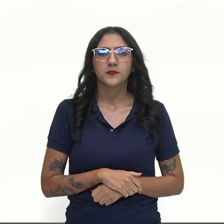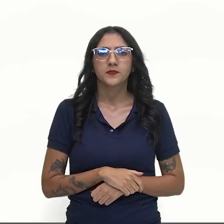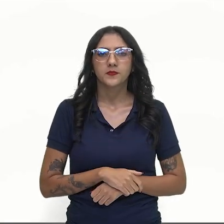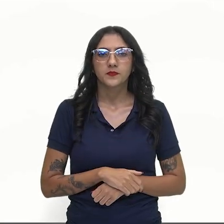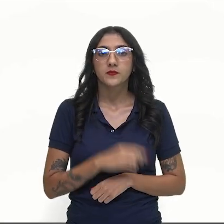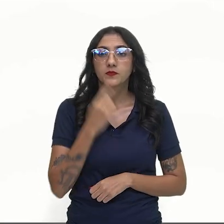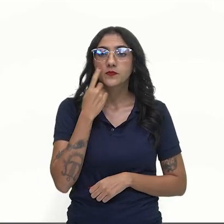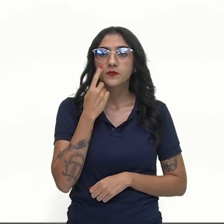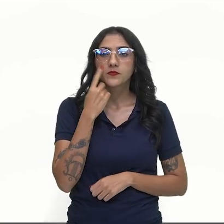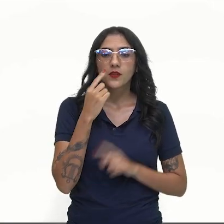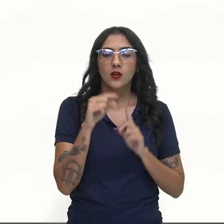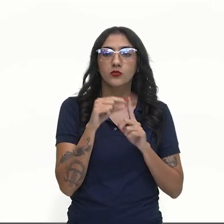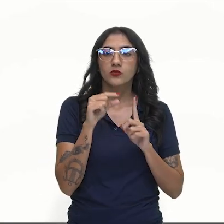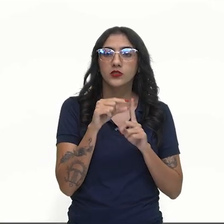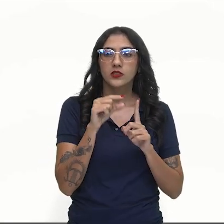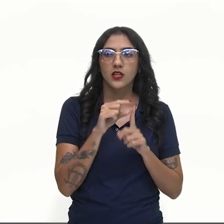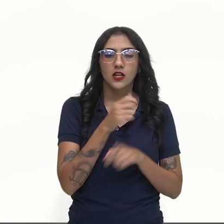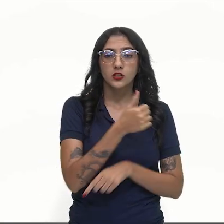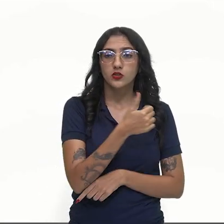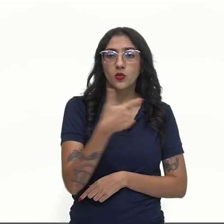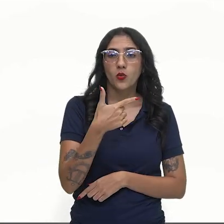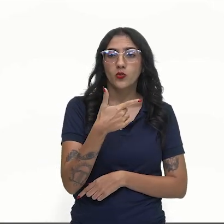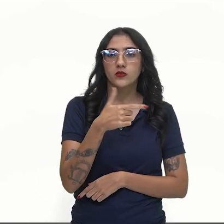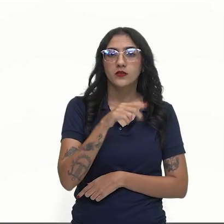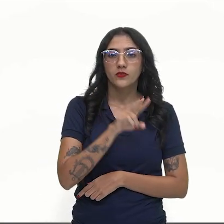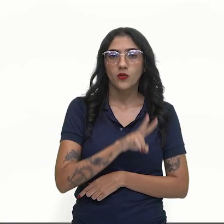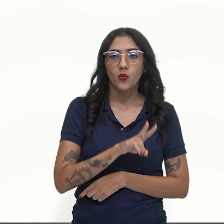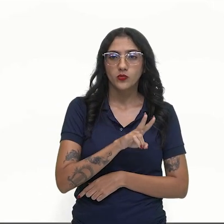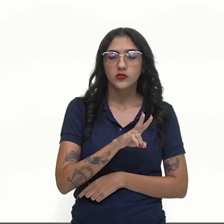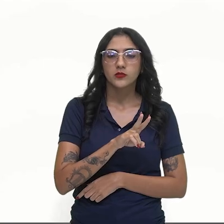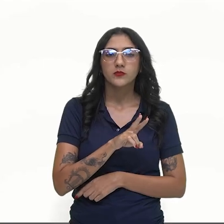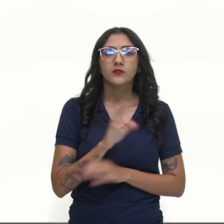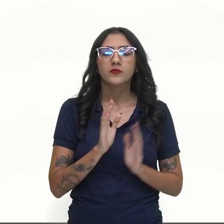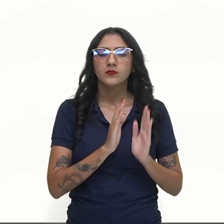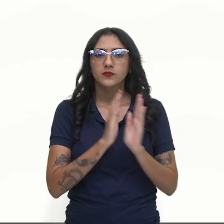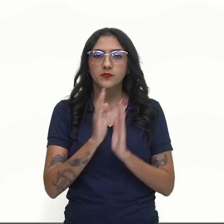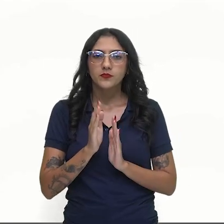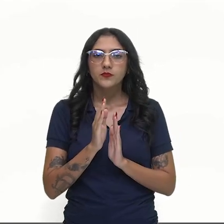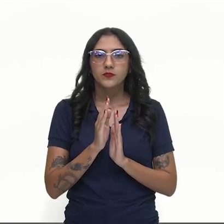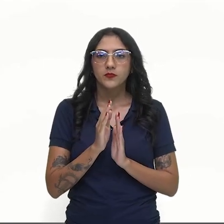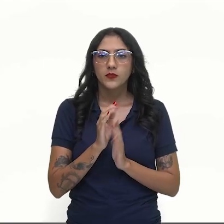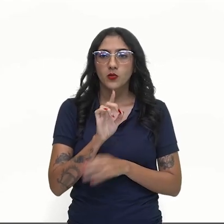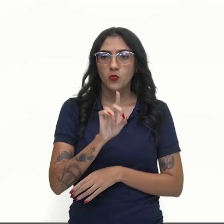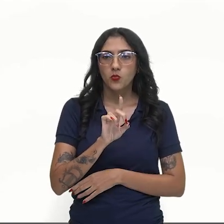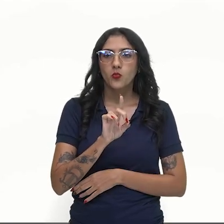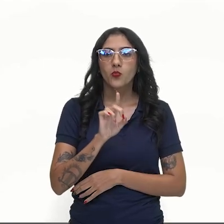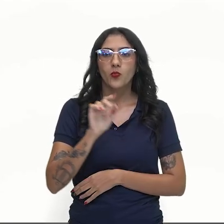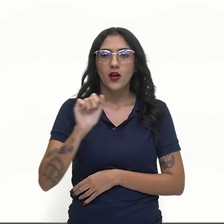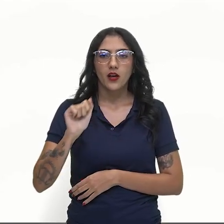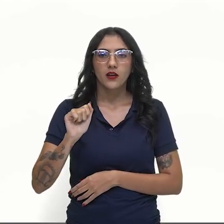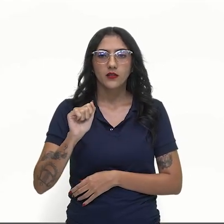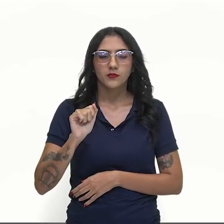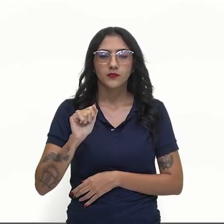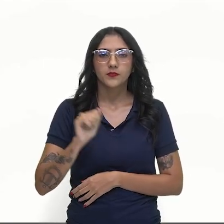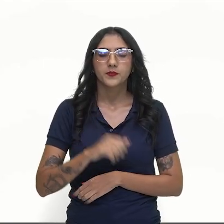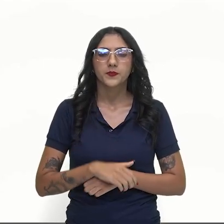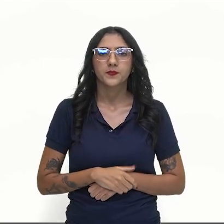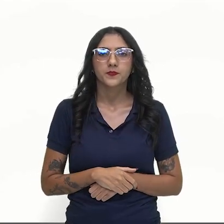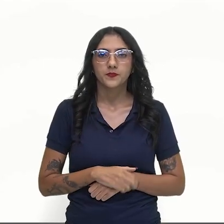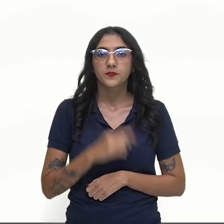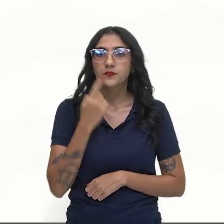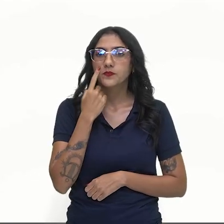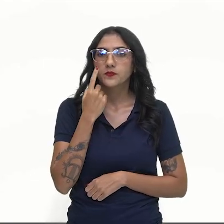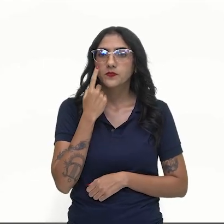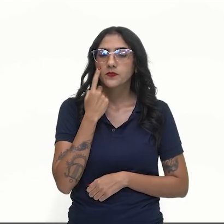as unidades. 12 volts e ampere representa a corrente. Aí eu tenho aqui o